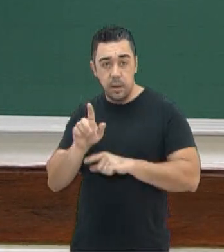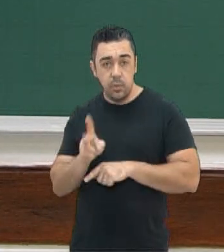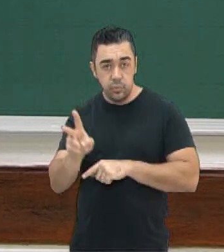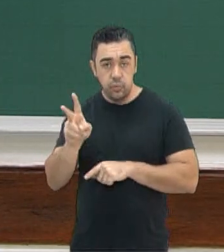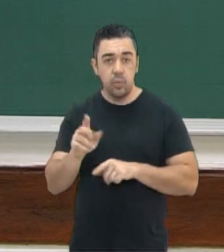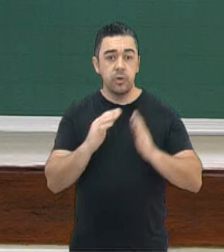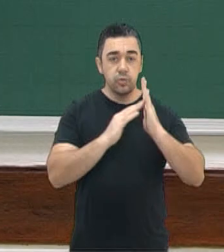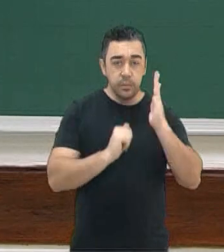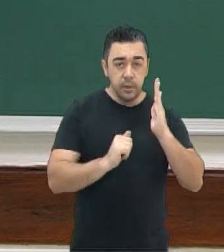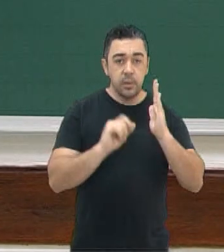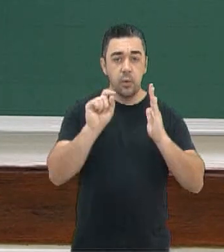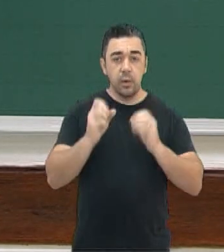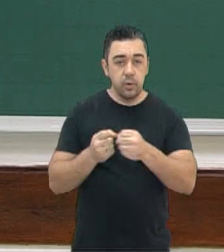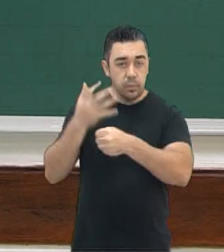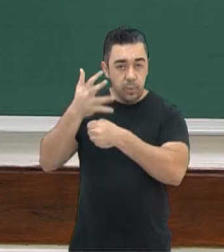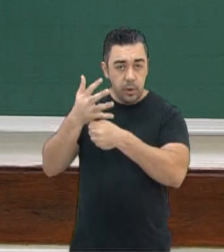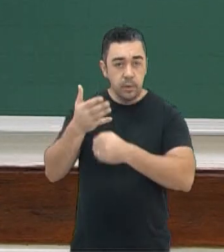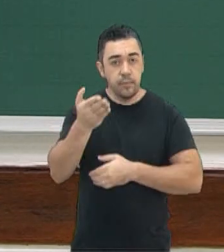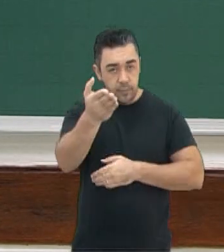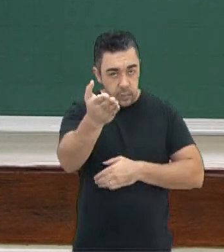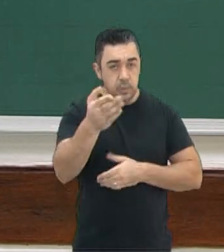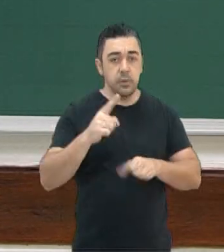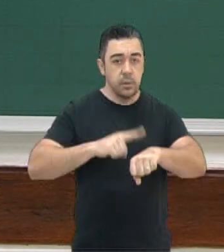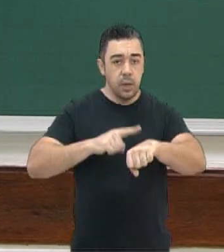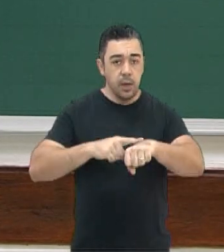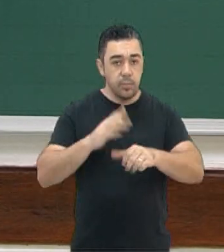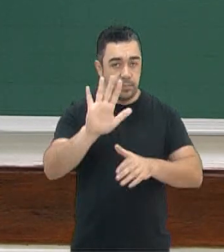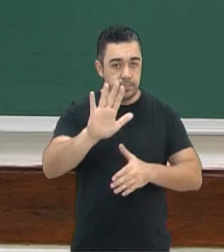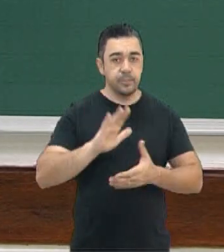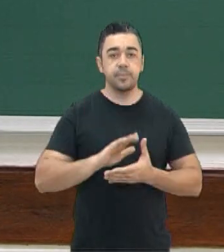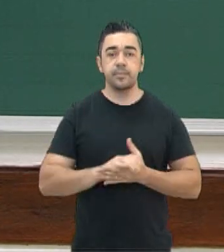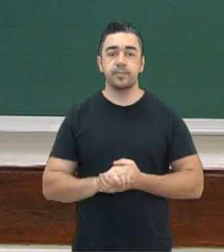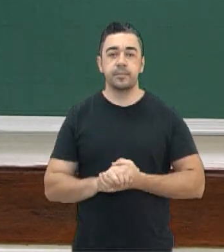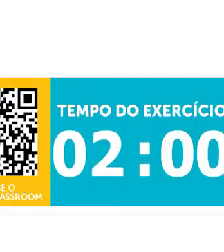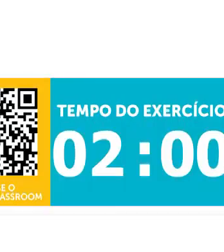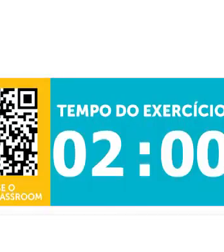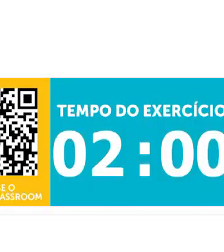o expoente. Vamos lá? Eu vou dar um tempo e já retornamos.